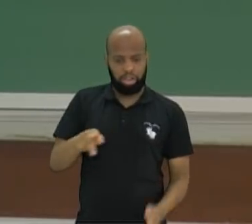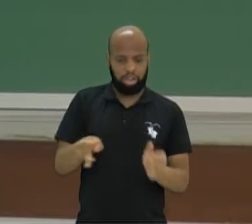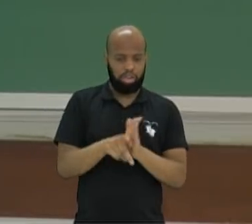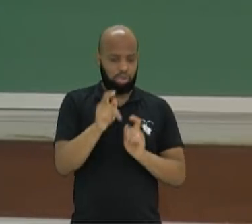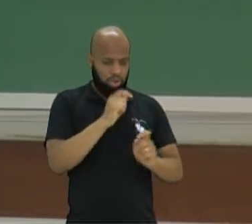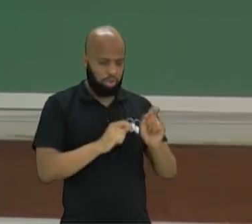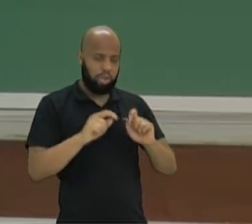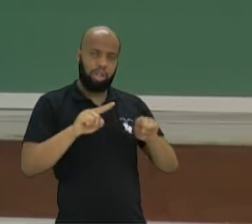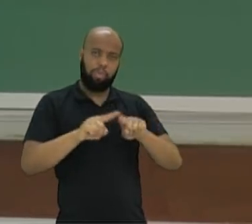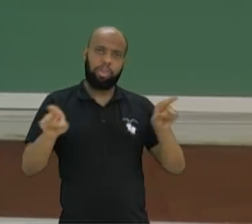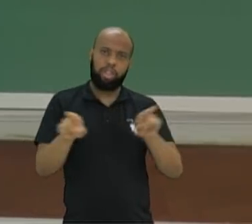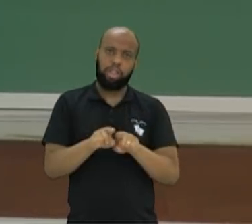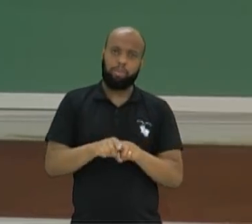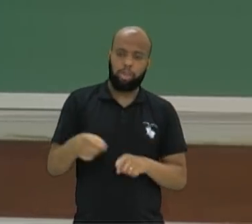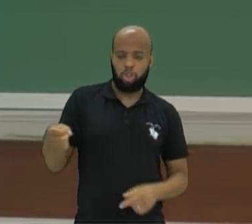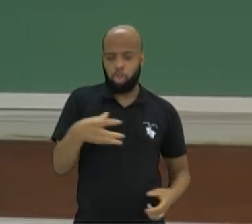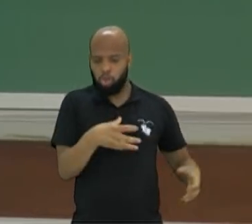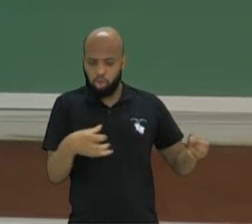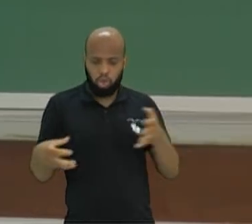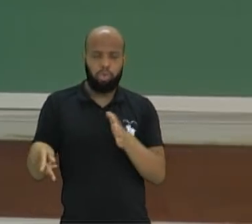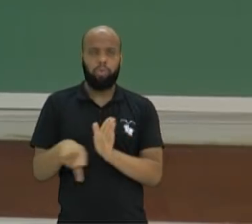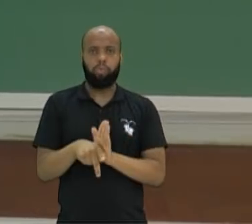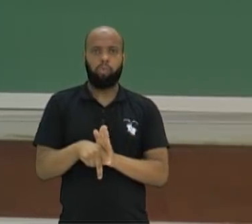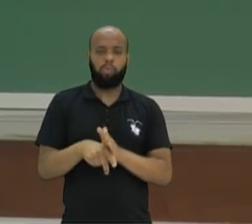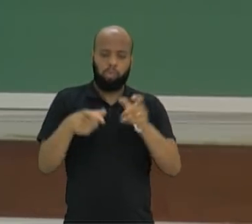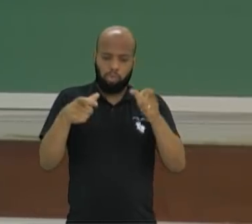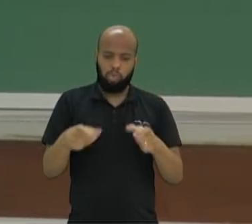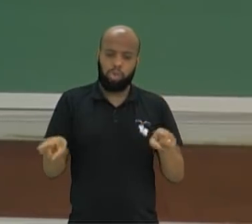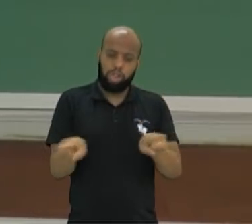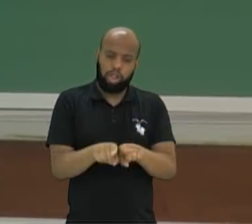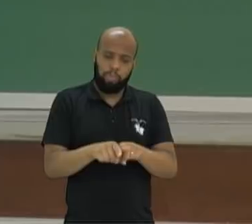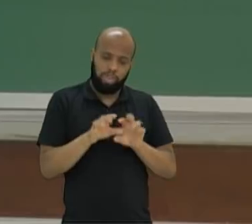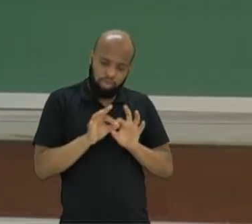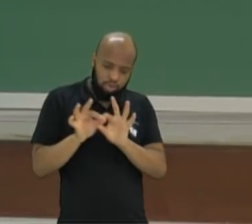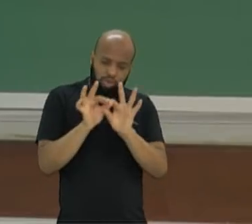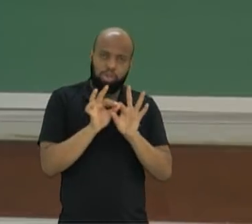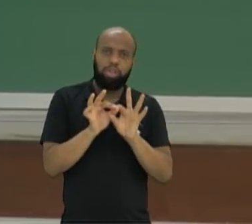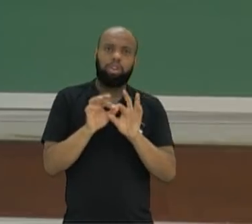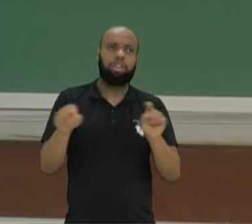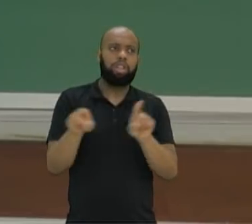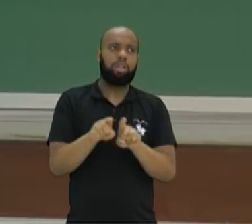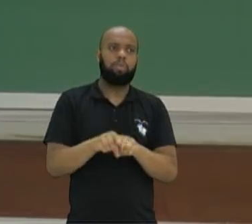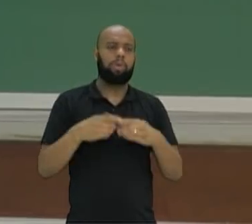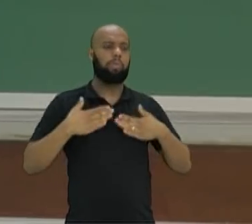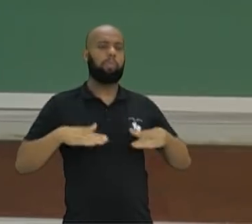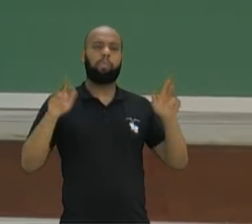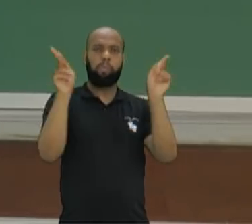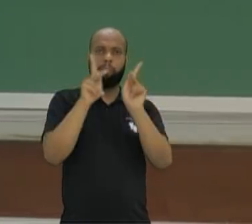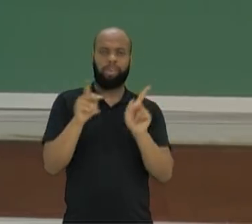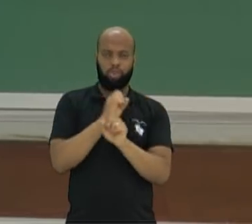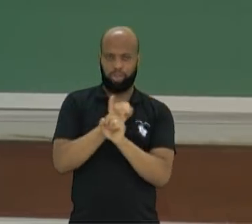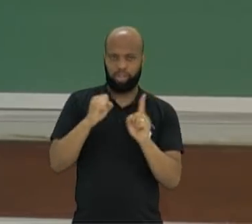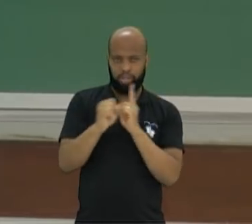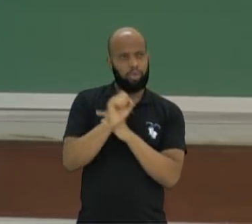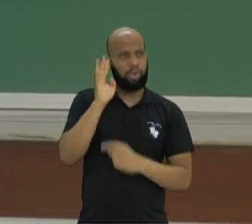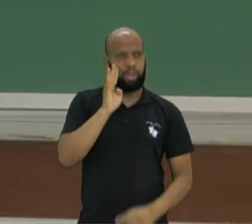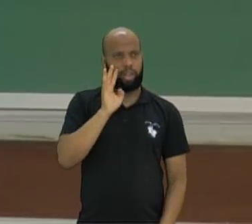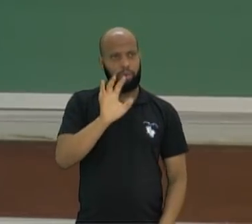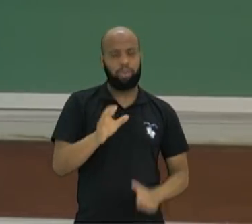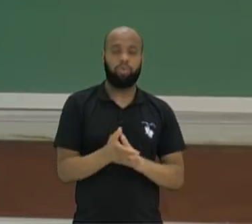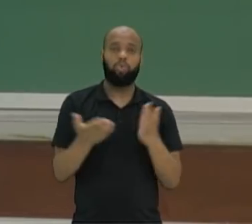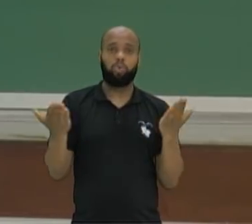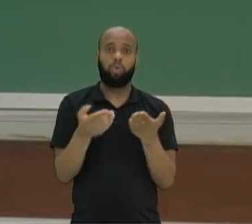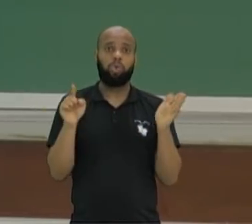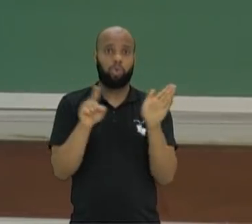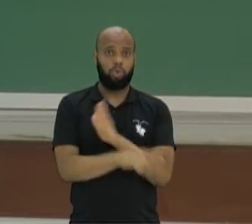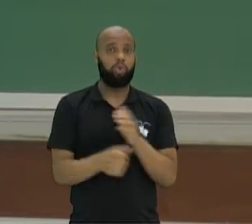mas também modernizar o local, até como uma forma de aliança com a localidade e acalmar uma espécie de uma paz social, né? Bacana isso. E